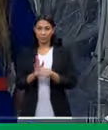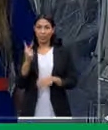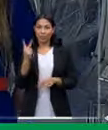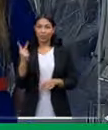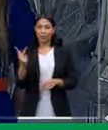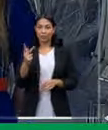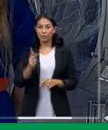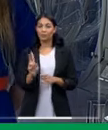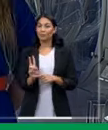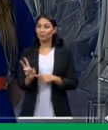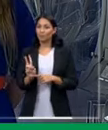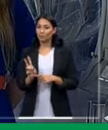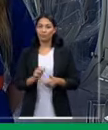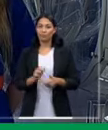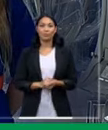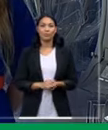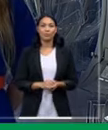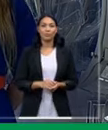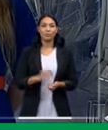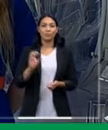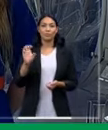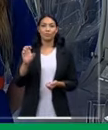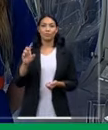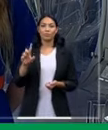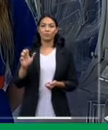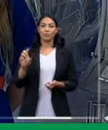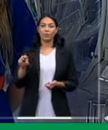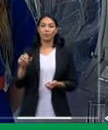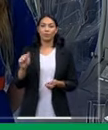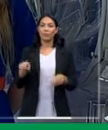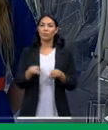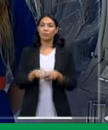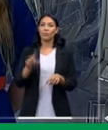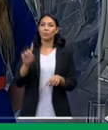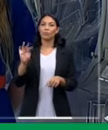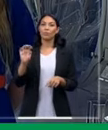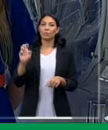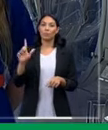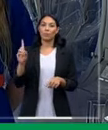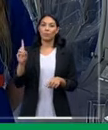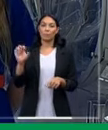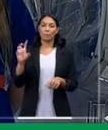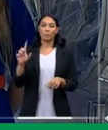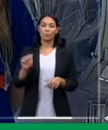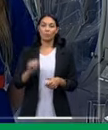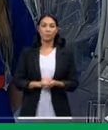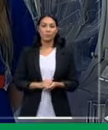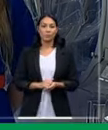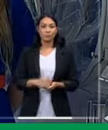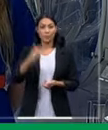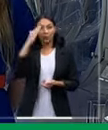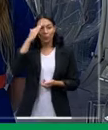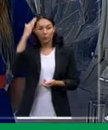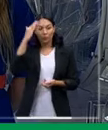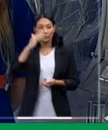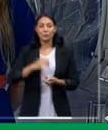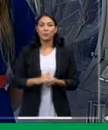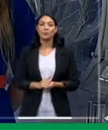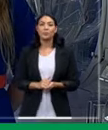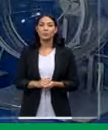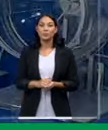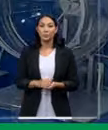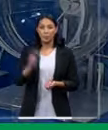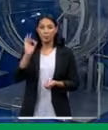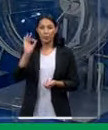de dois auditores populares, a Selma Serrano e o Tadeu Torres. Sejam bem-vindos, obrigada pela presença. Eles